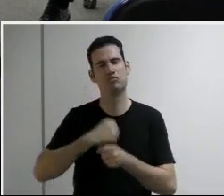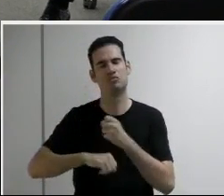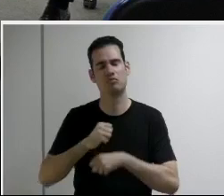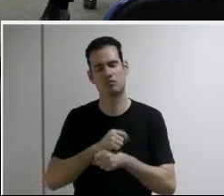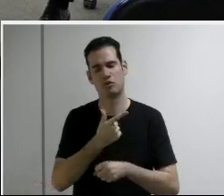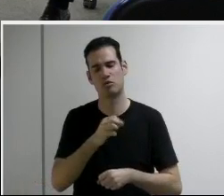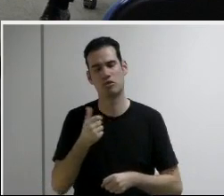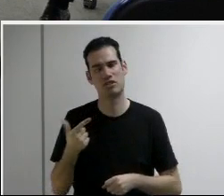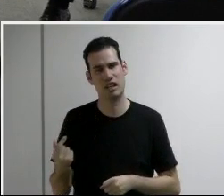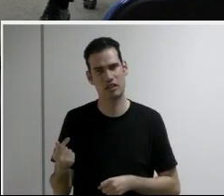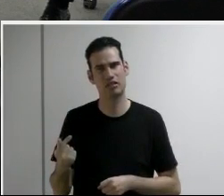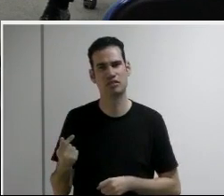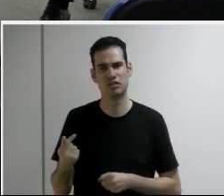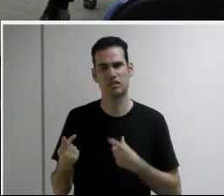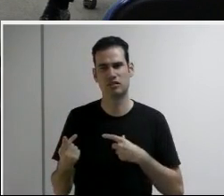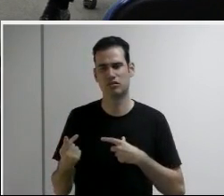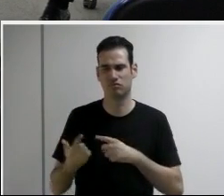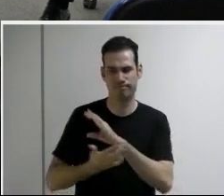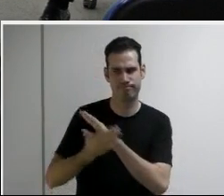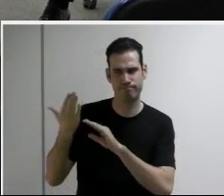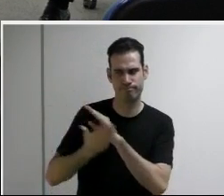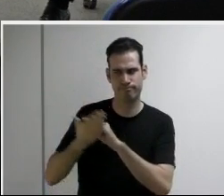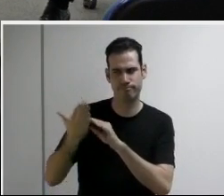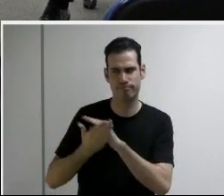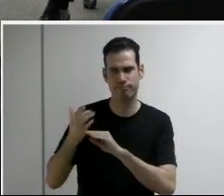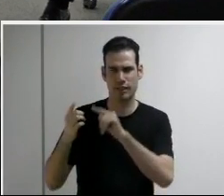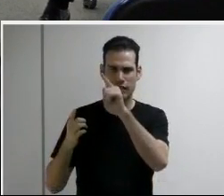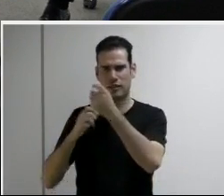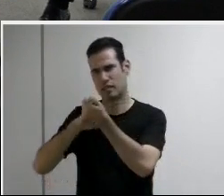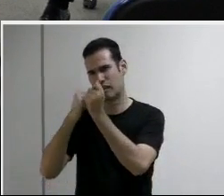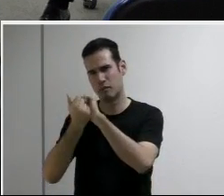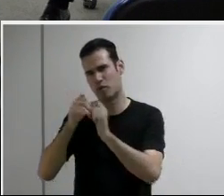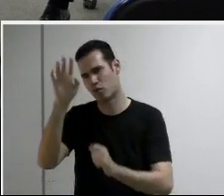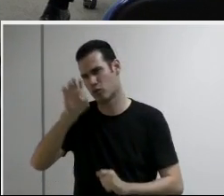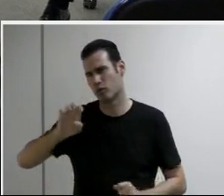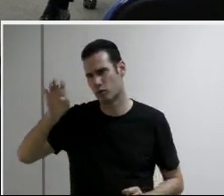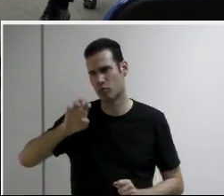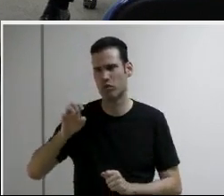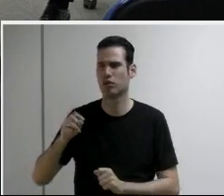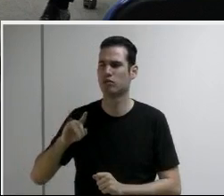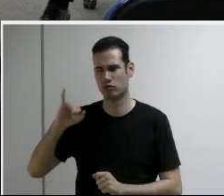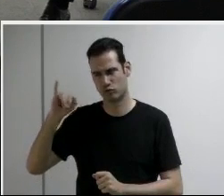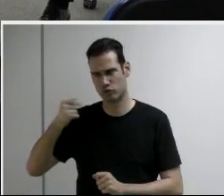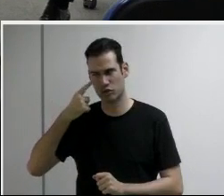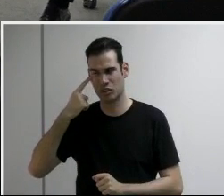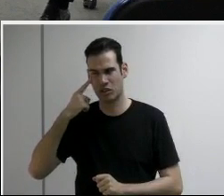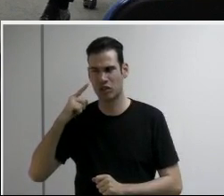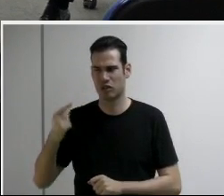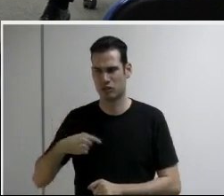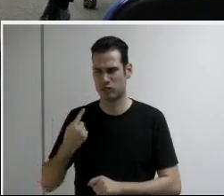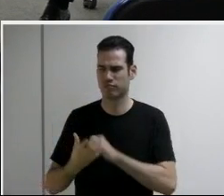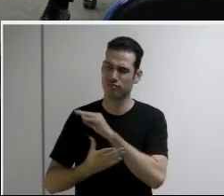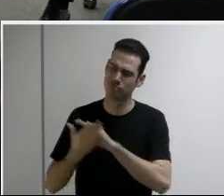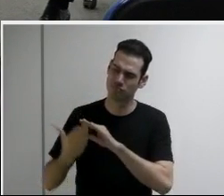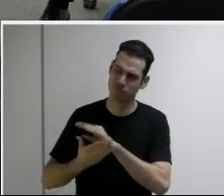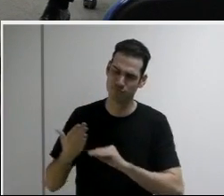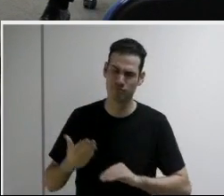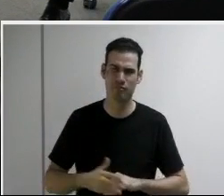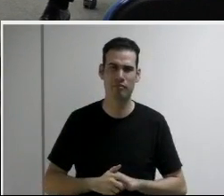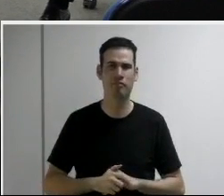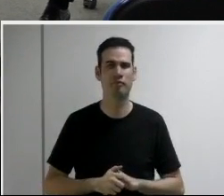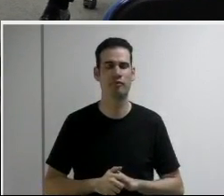uma certa consolidação do modelo europeu com o modelo da PEC, que é algo que de fato funciona. O que eu acho que passa a ser